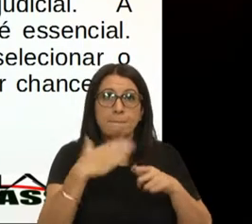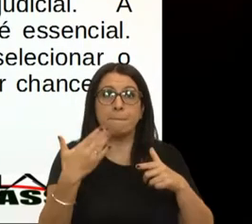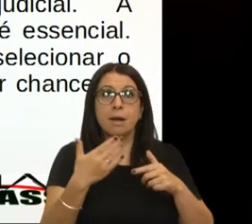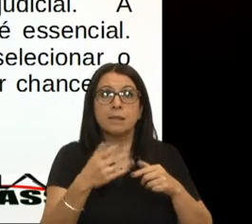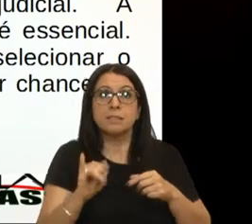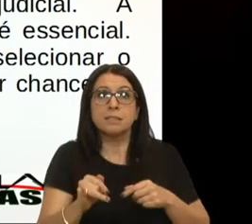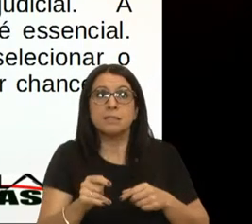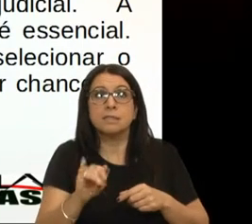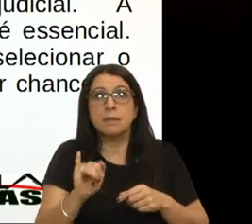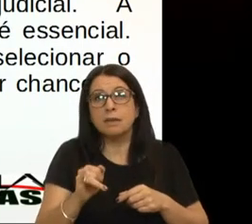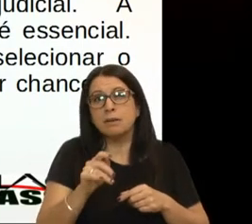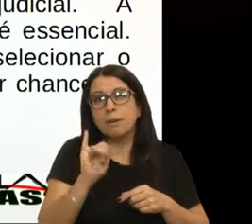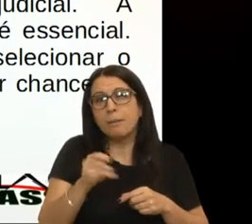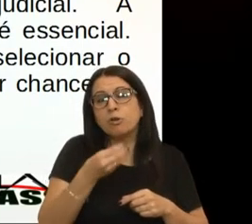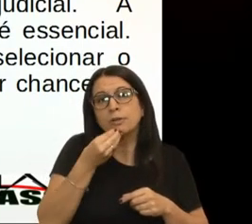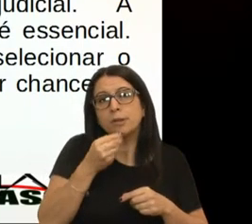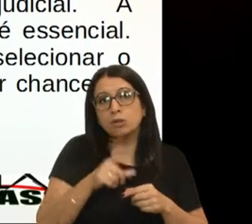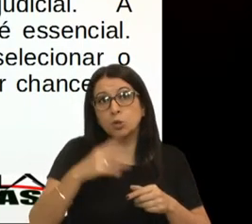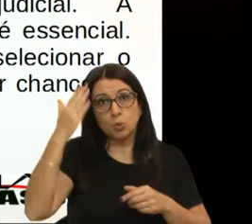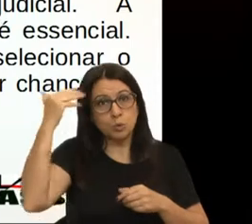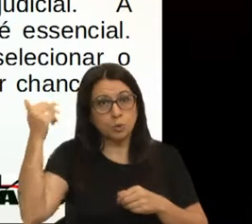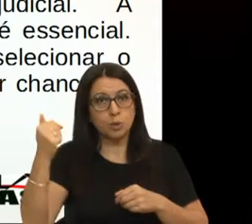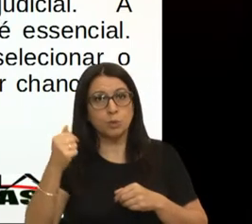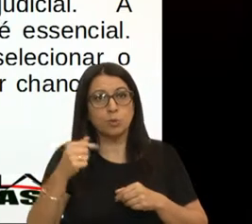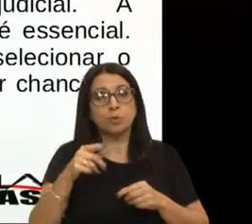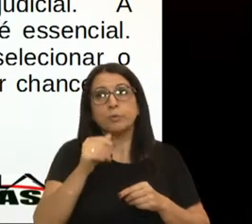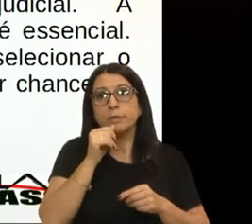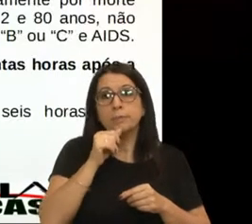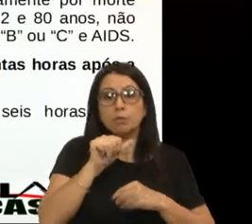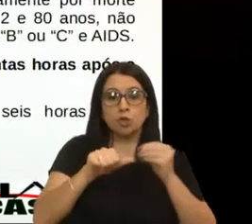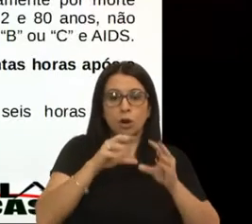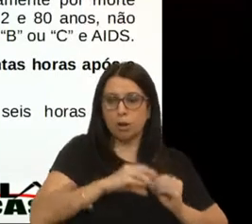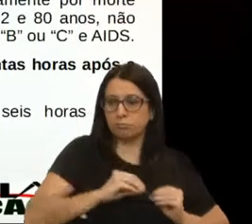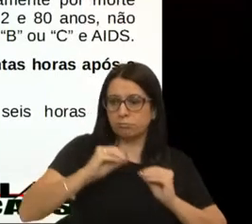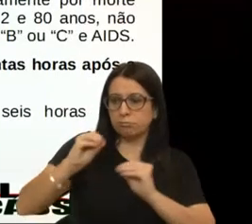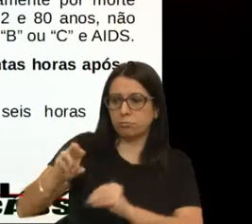chance de sucesso. No caso de um transplante de rim, por exemplo,